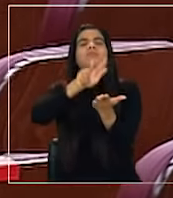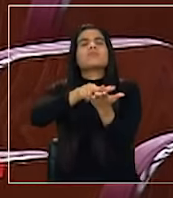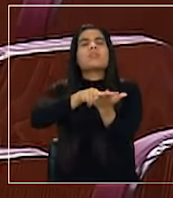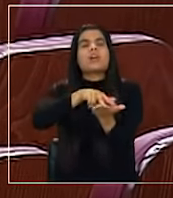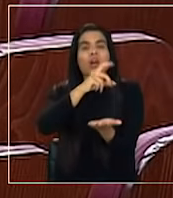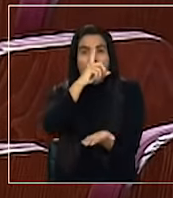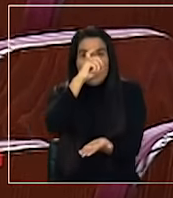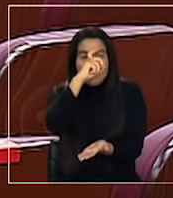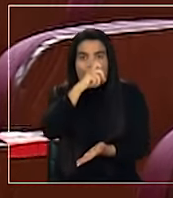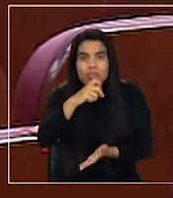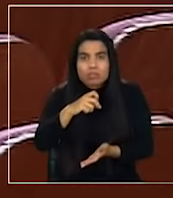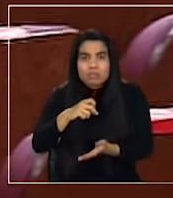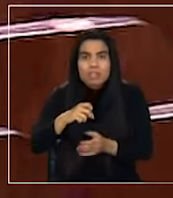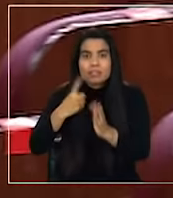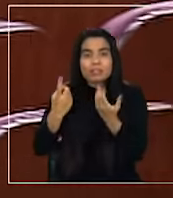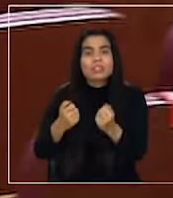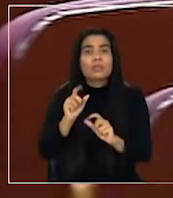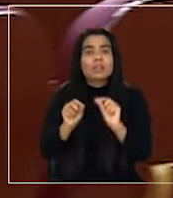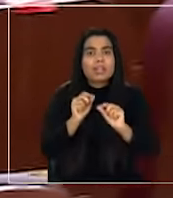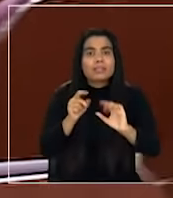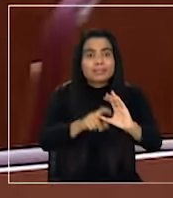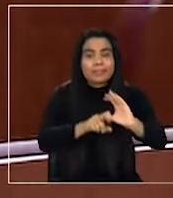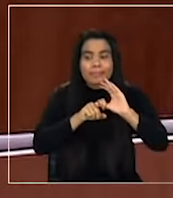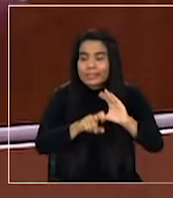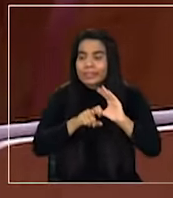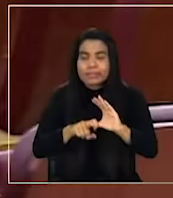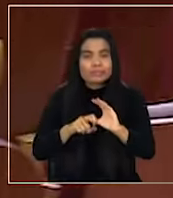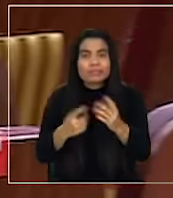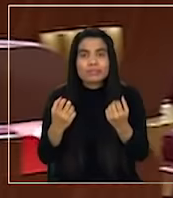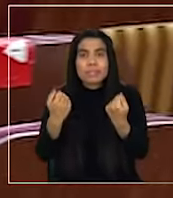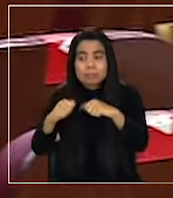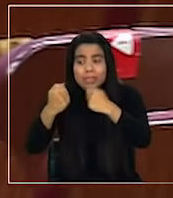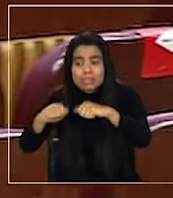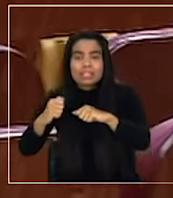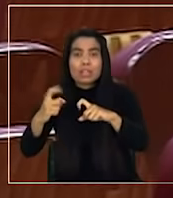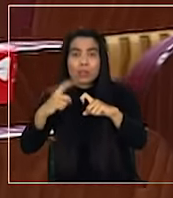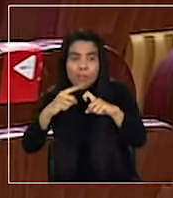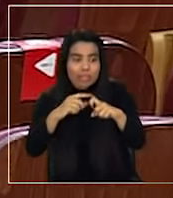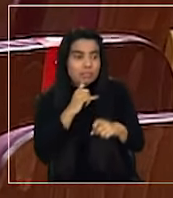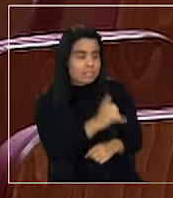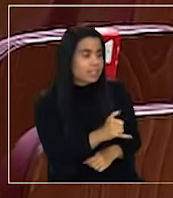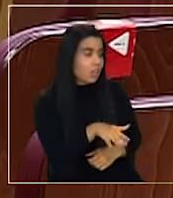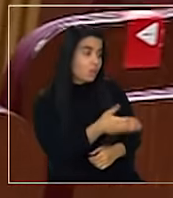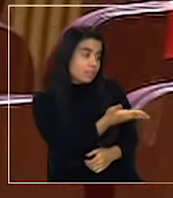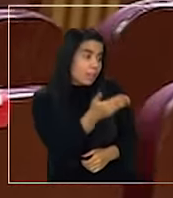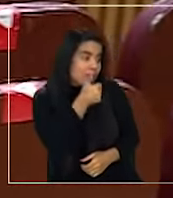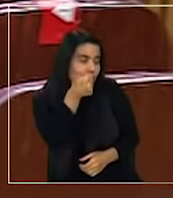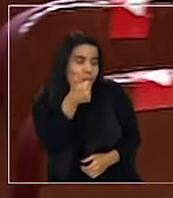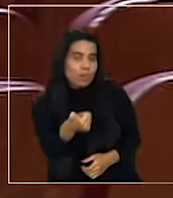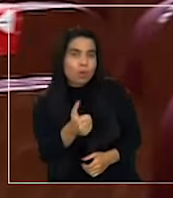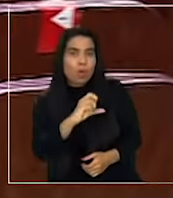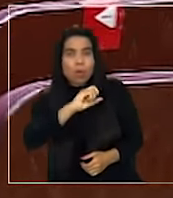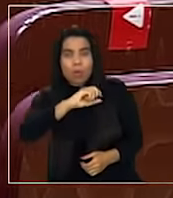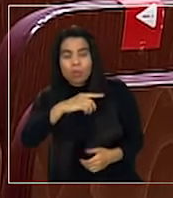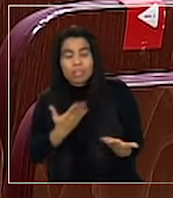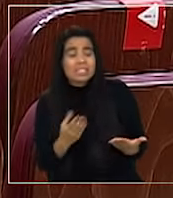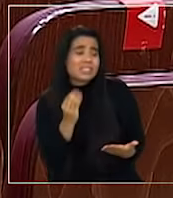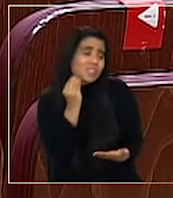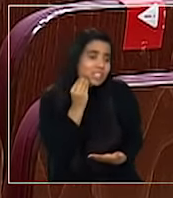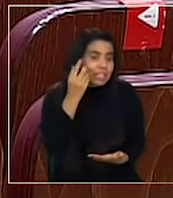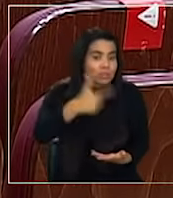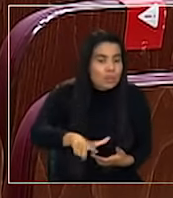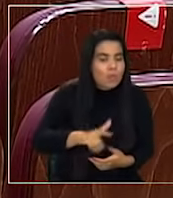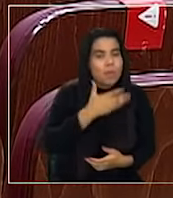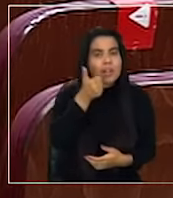dependendo de uma palavra que o médico vai trazer para você, olha, melhorou, ou não melhorou, ou piorou, a gente vai tentar isso ou